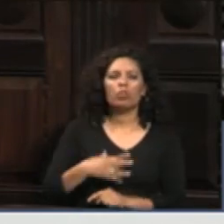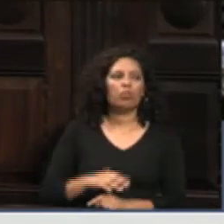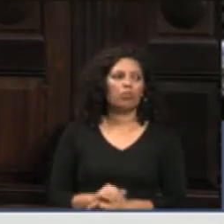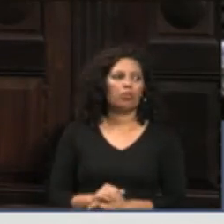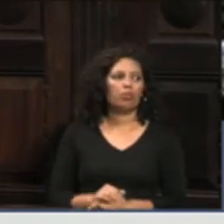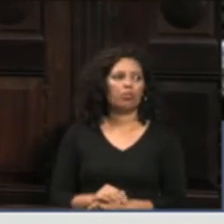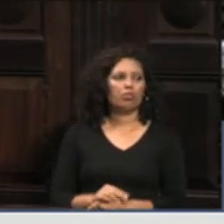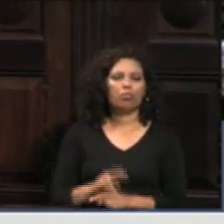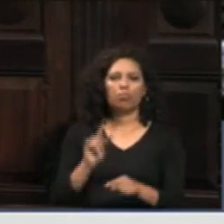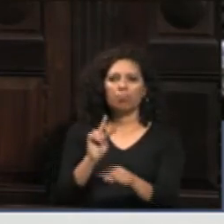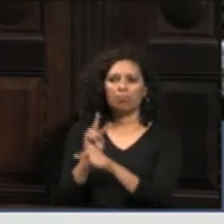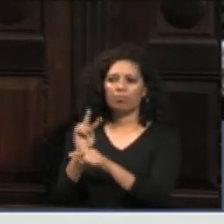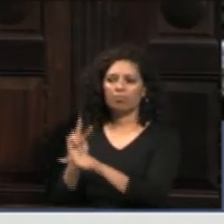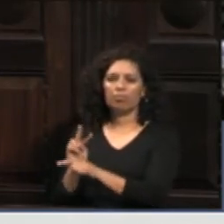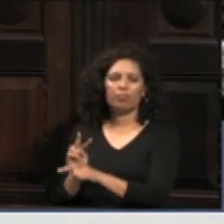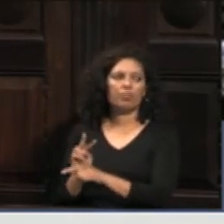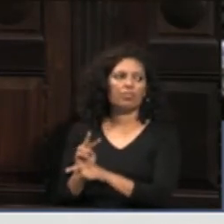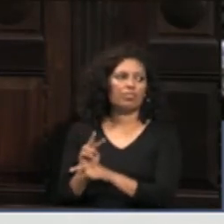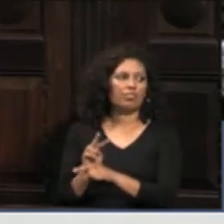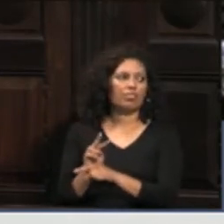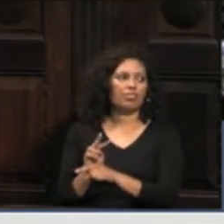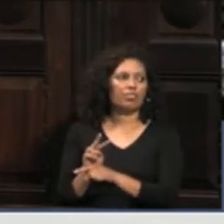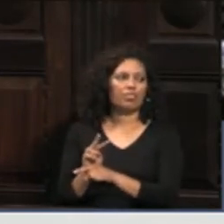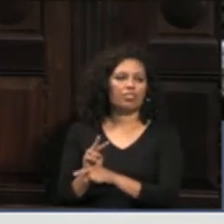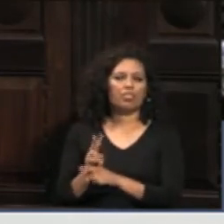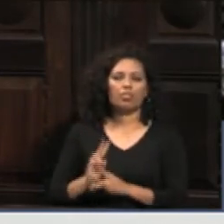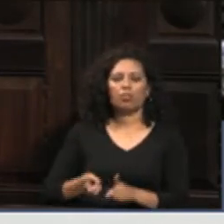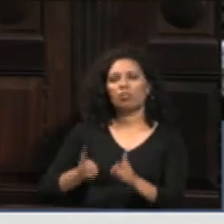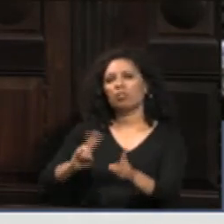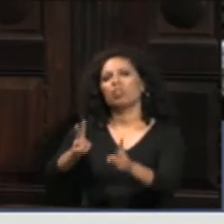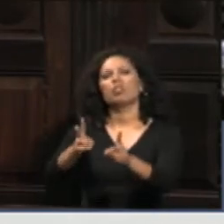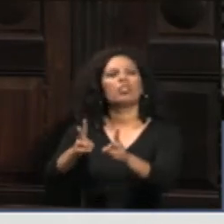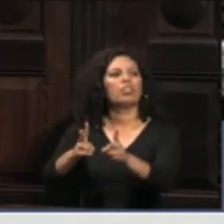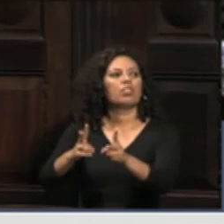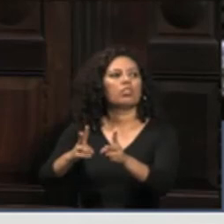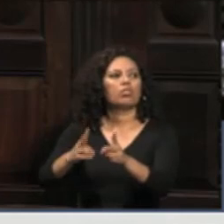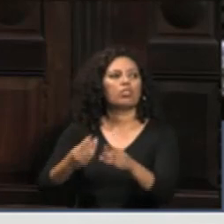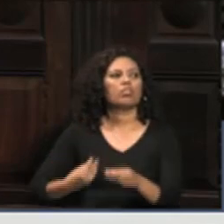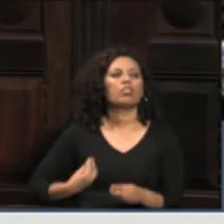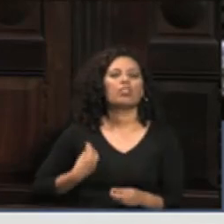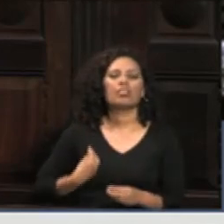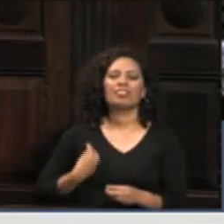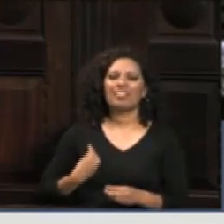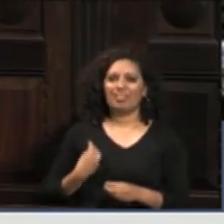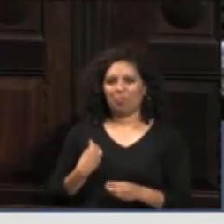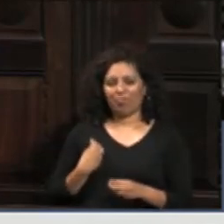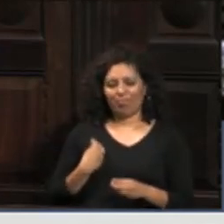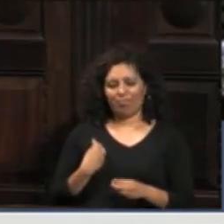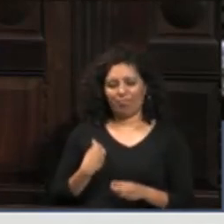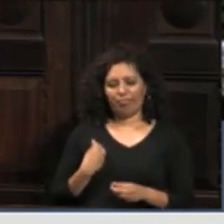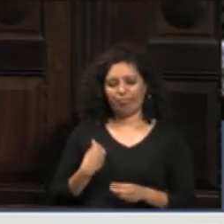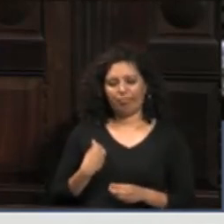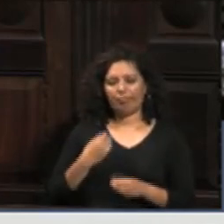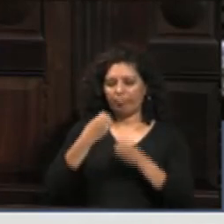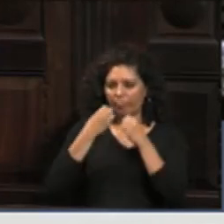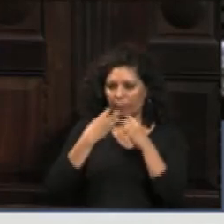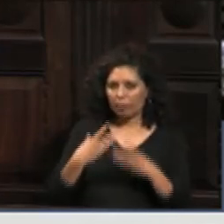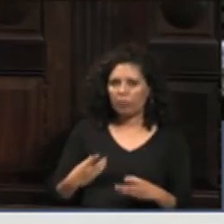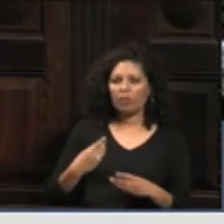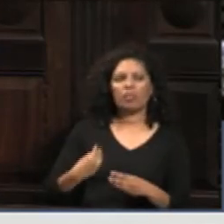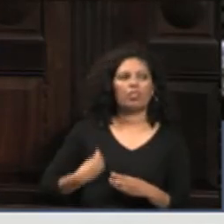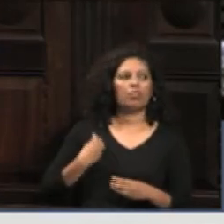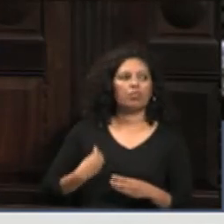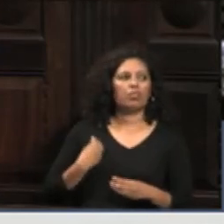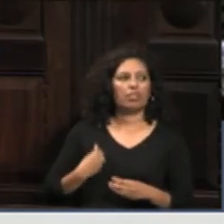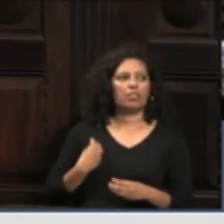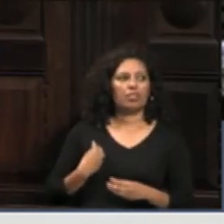um olhar de continuidade da vida sadia, da vida democrática,